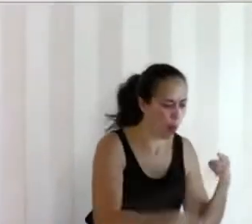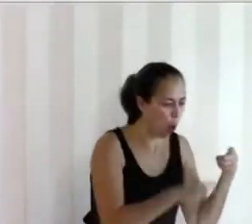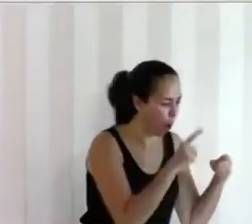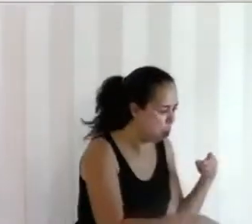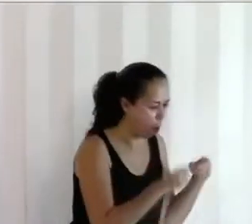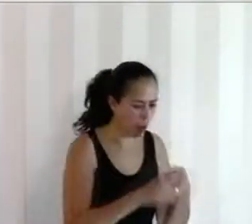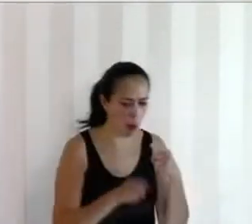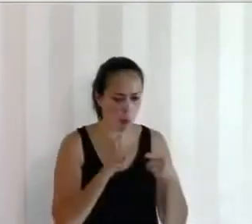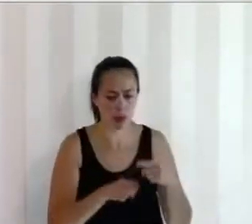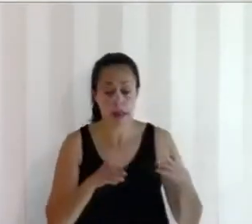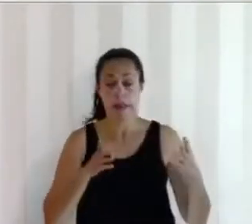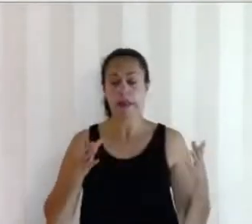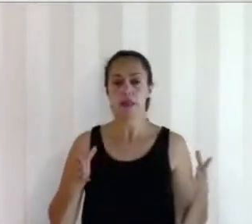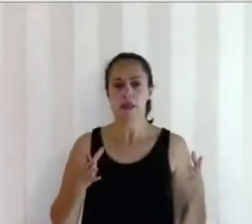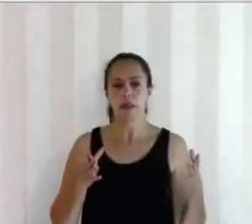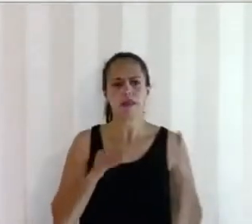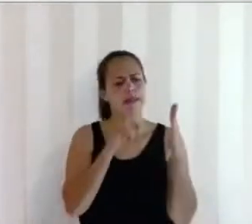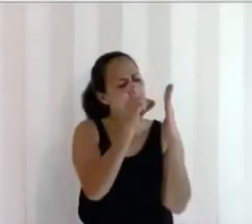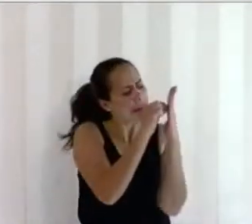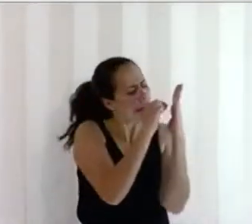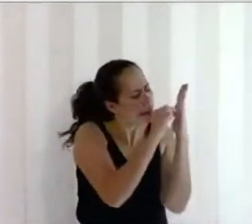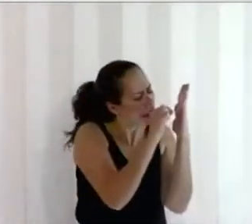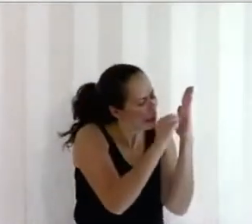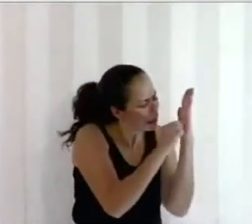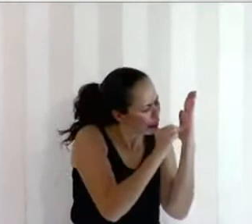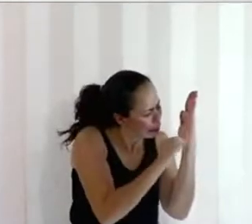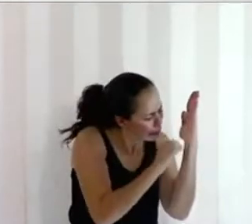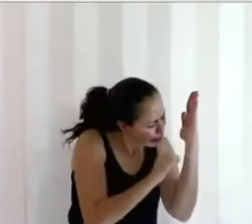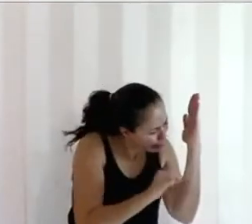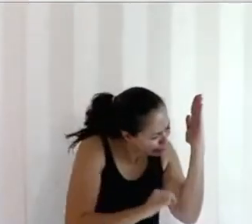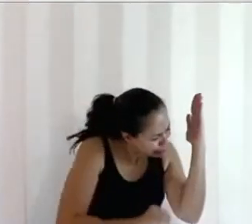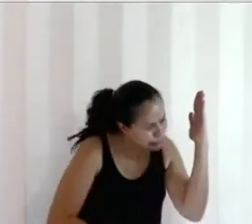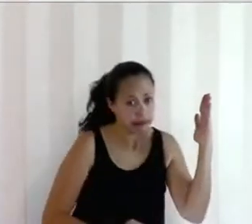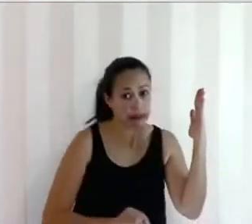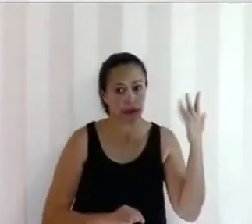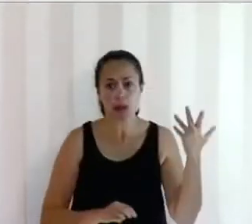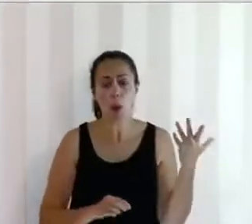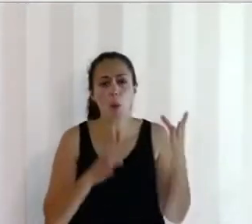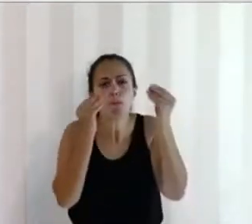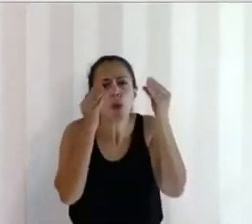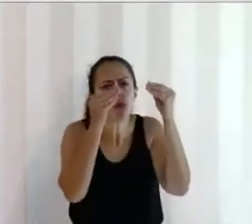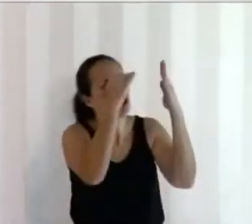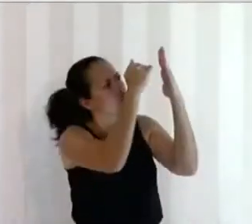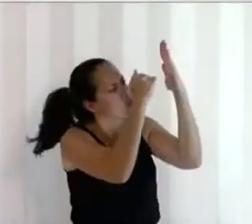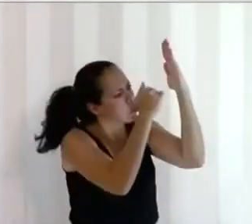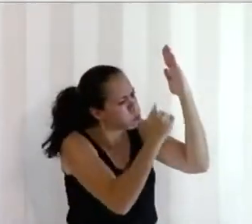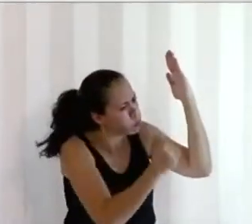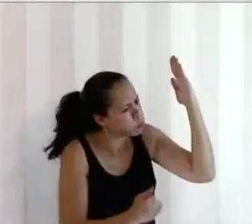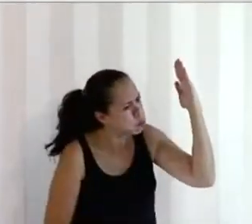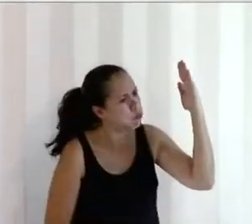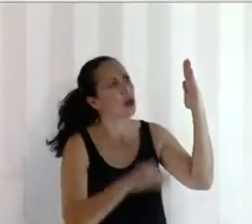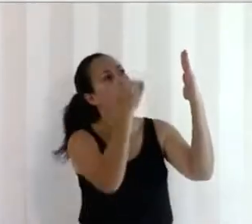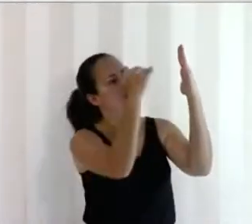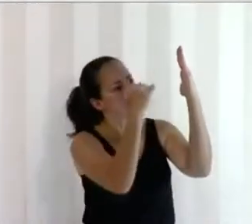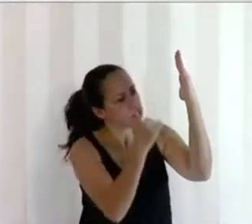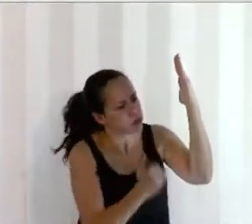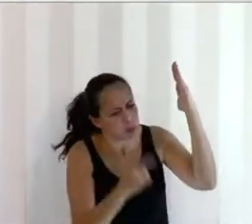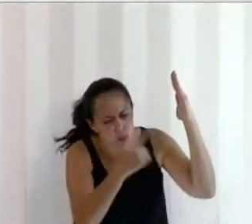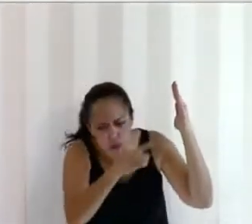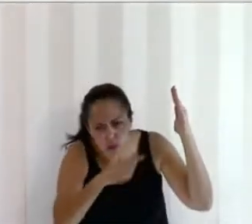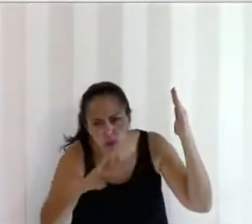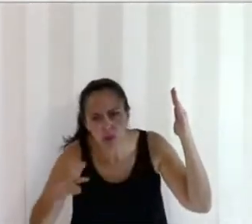primeiro teve essa instrução, depois teve uma instrução ainda pior. A pessoa poderia escrever só